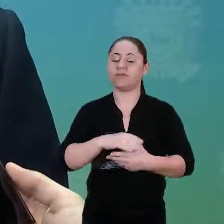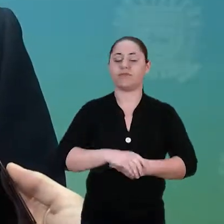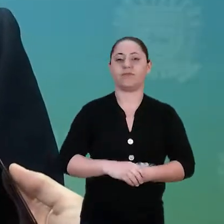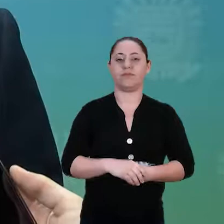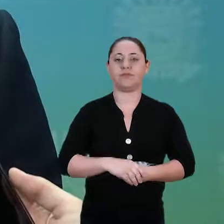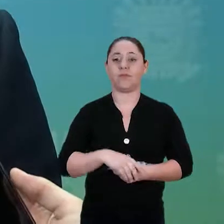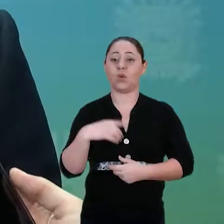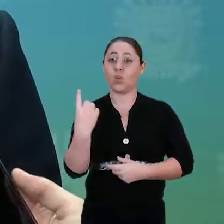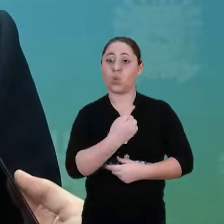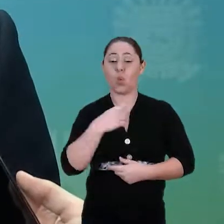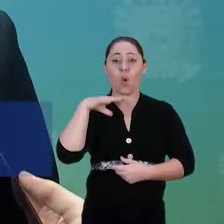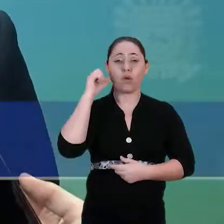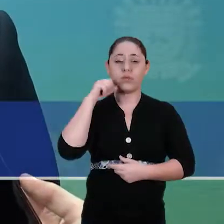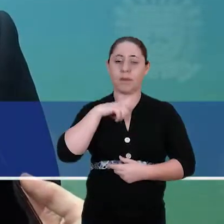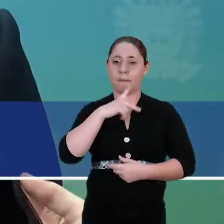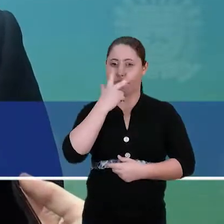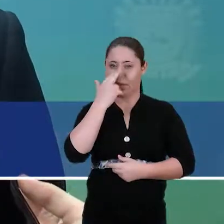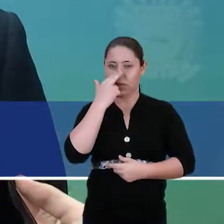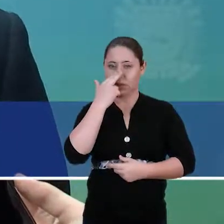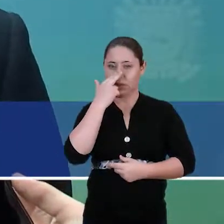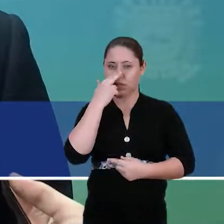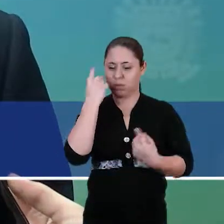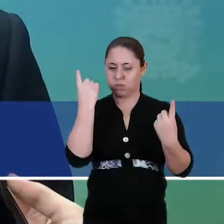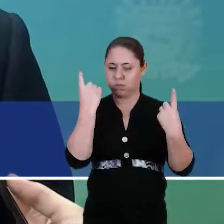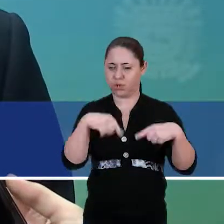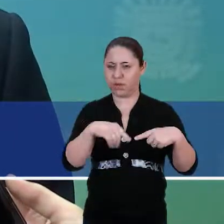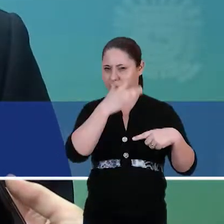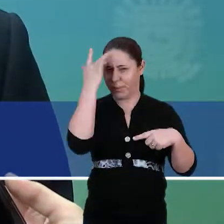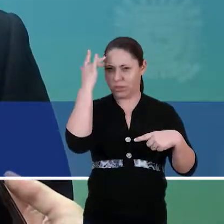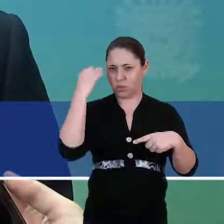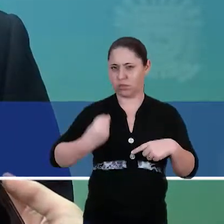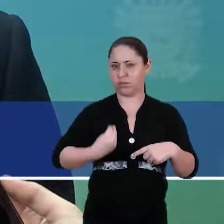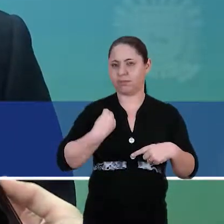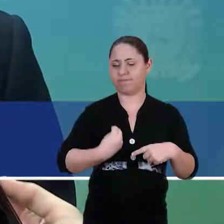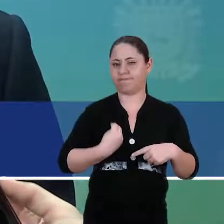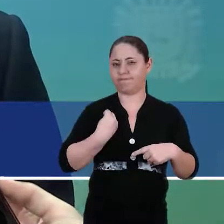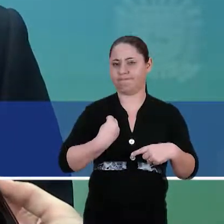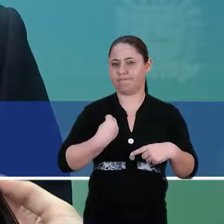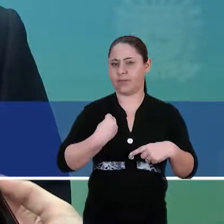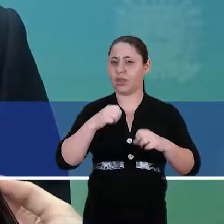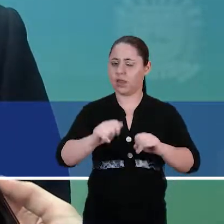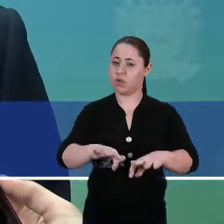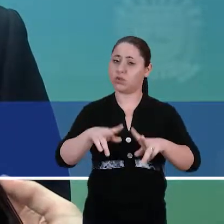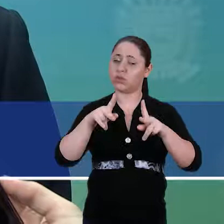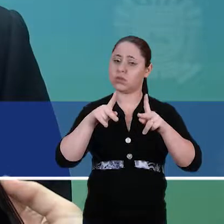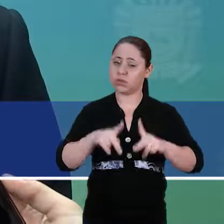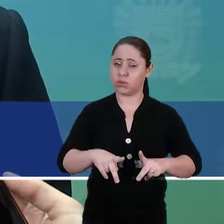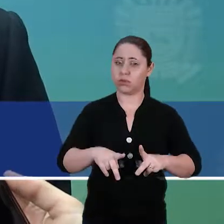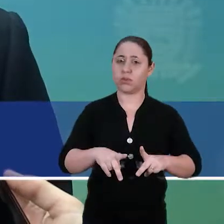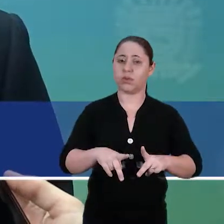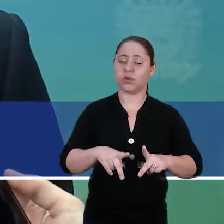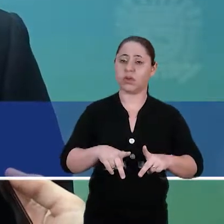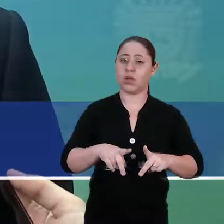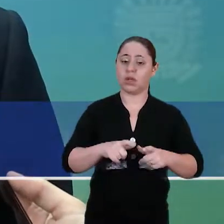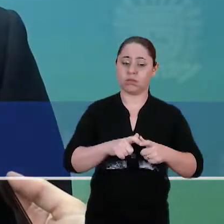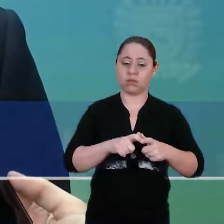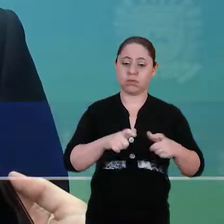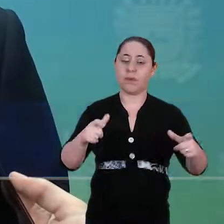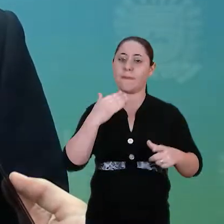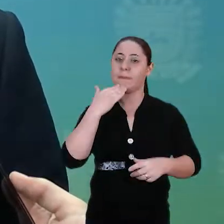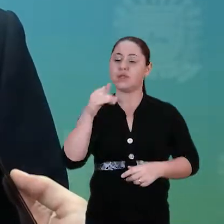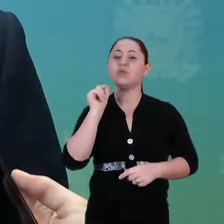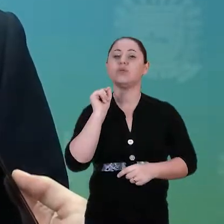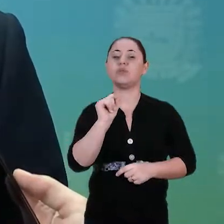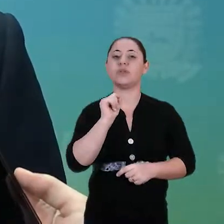Nós ouvimos um repúdio, né, de todos que estavam presentes na audiência pública, e a